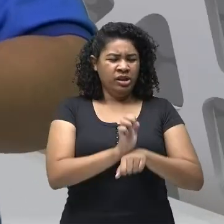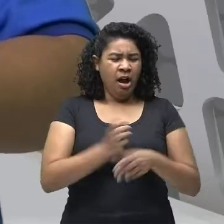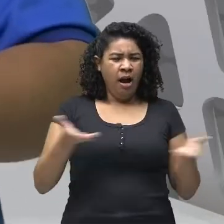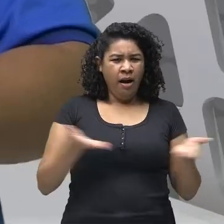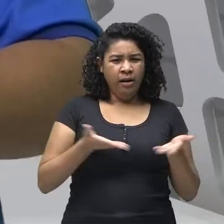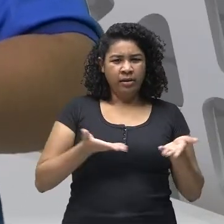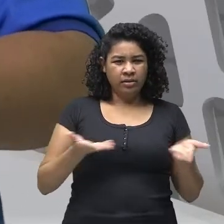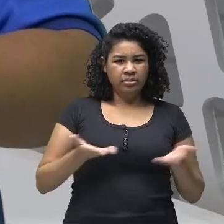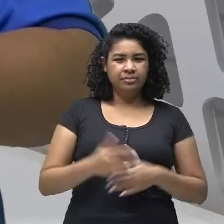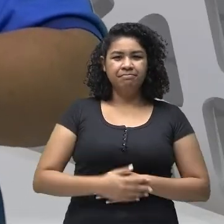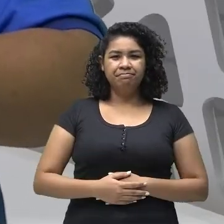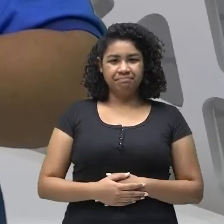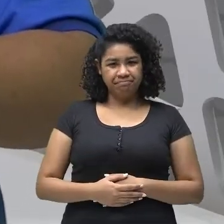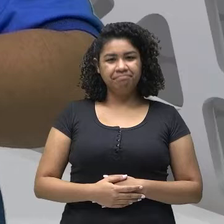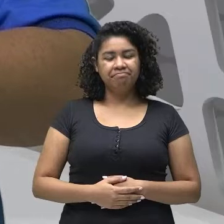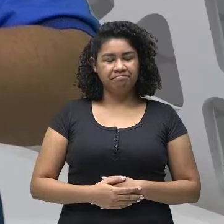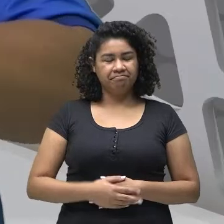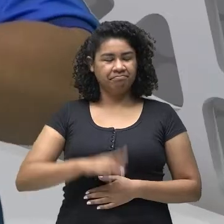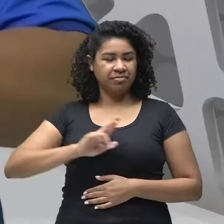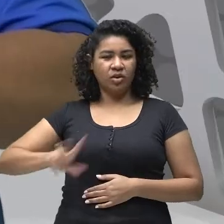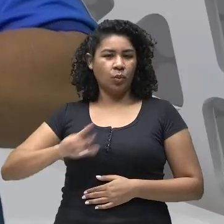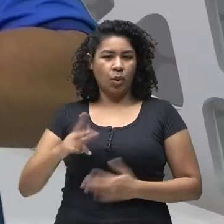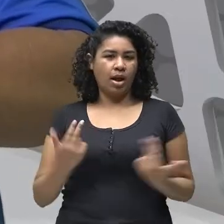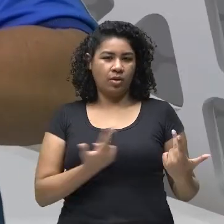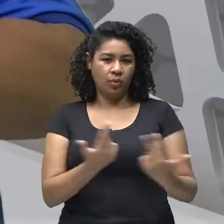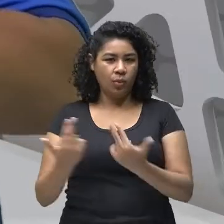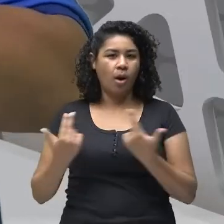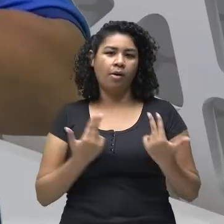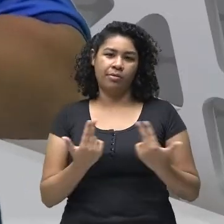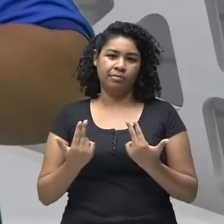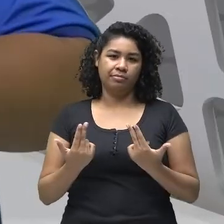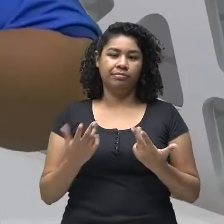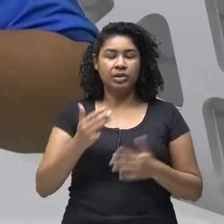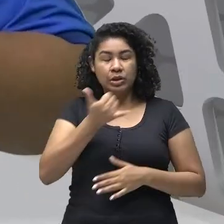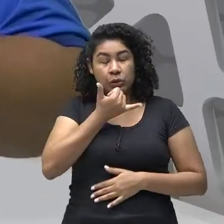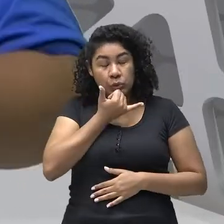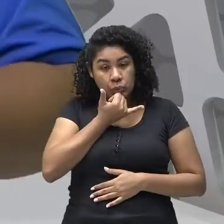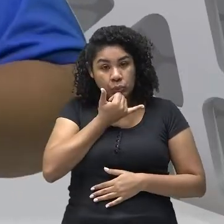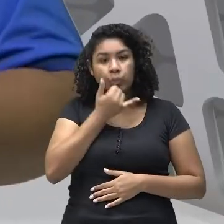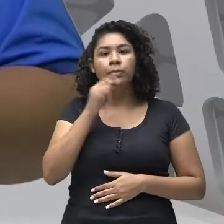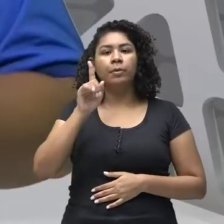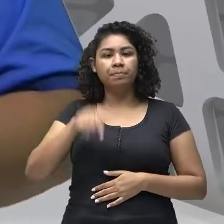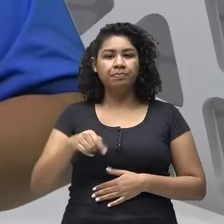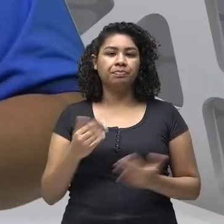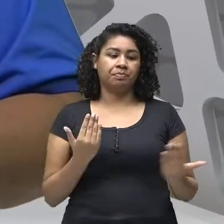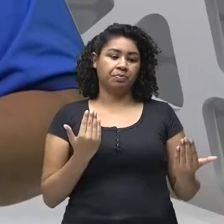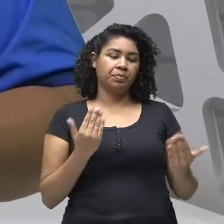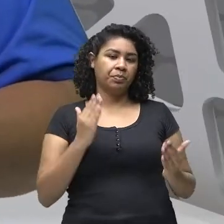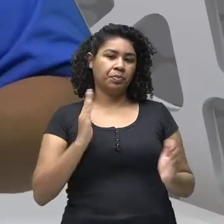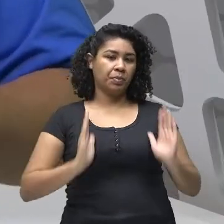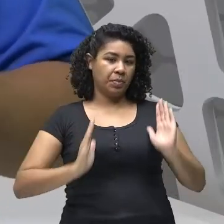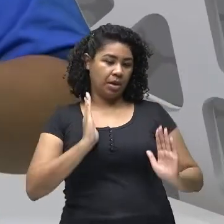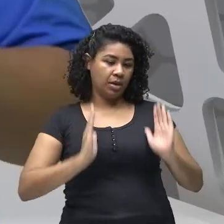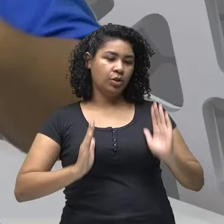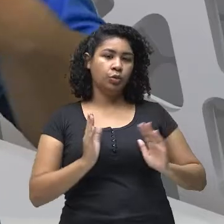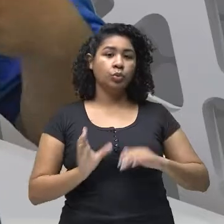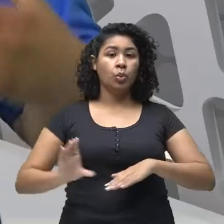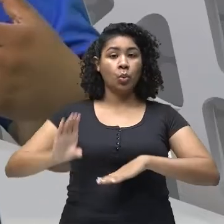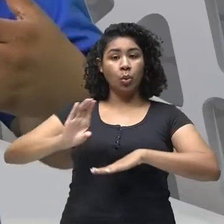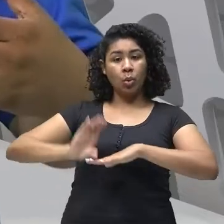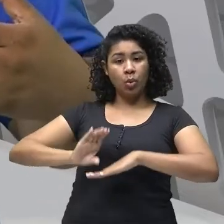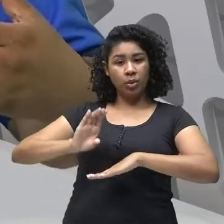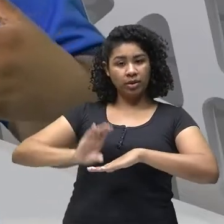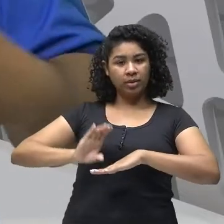no período moderno que nós estamos aqui, digamos, moderno não, perdão, contemporâneo, tá? O período histórico